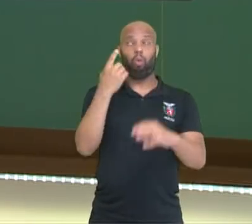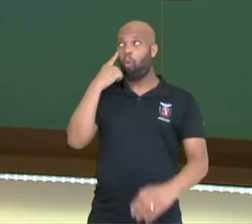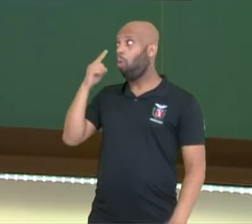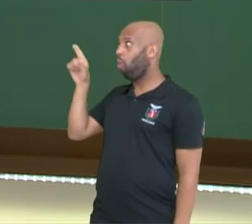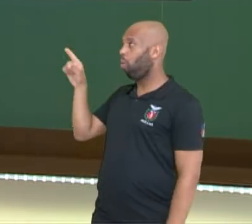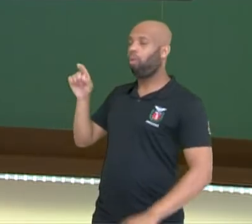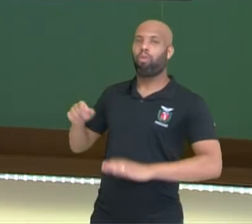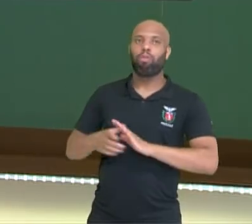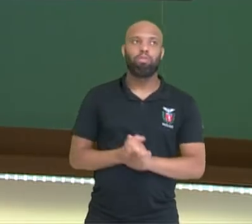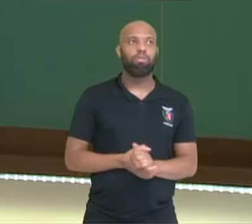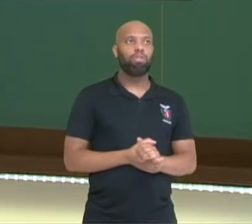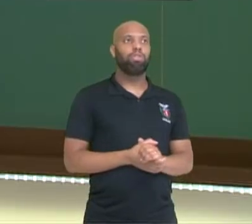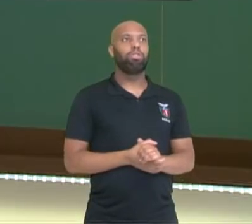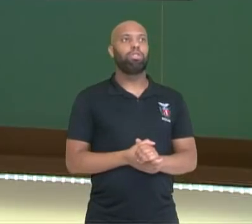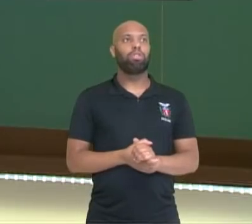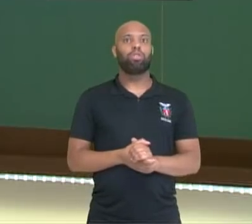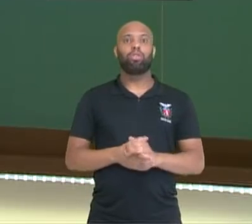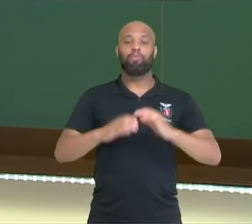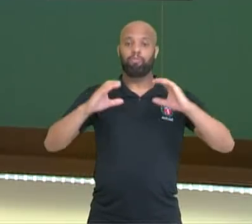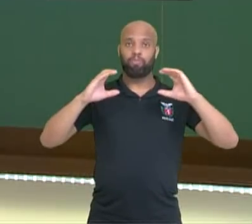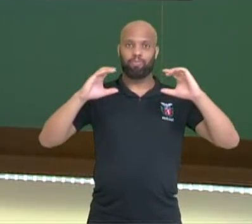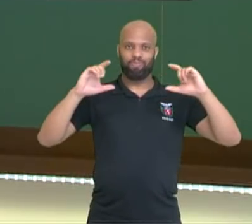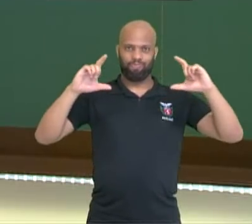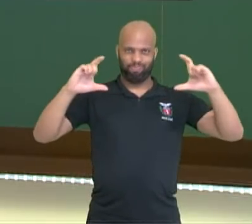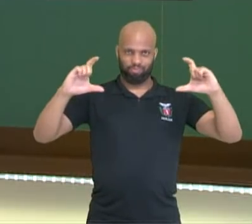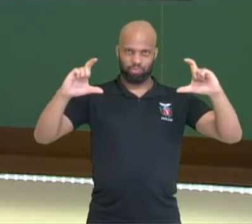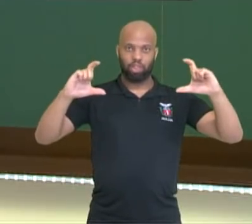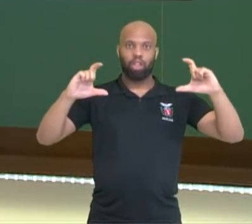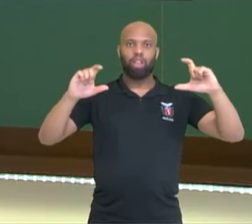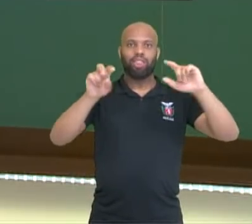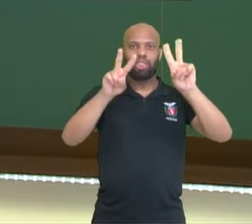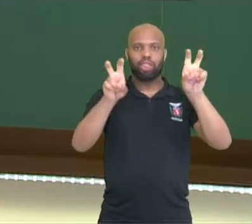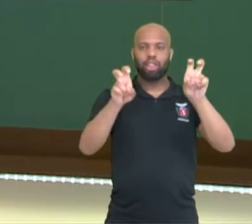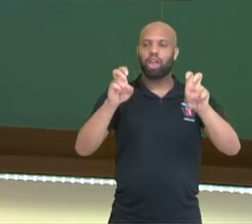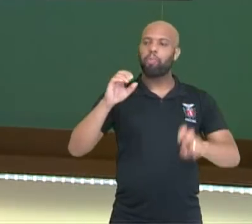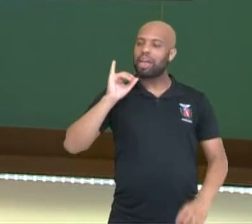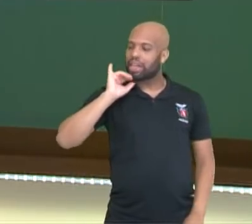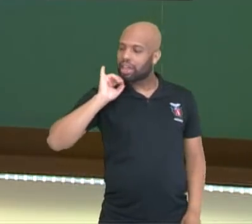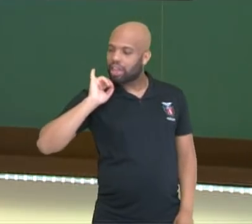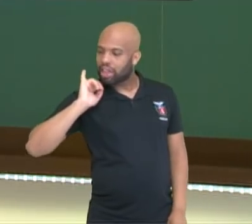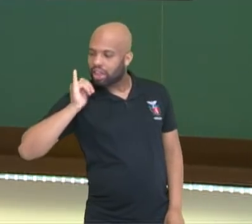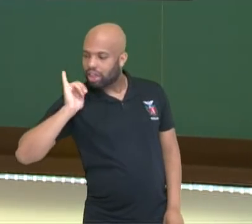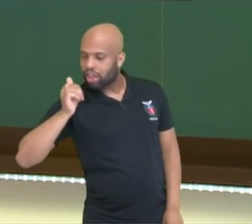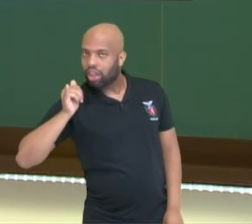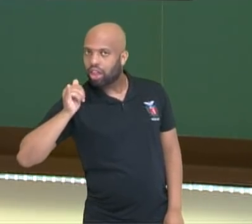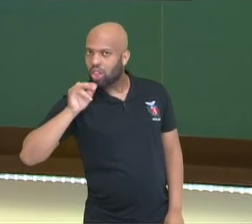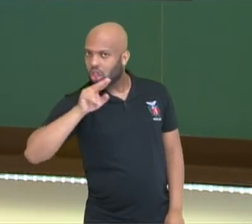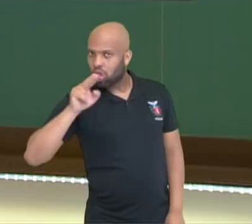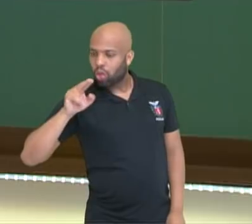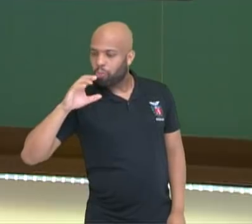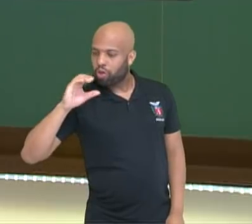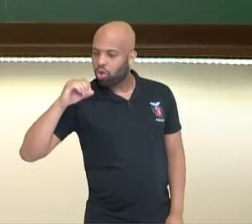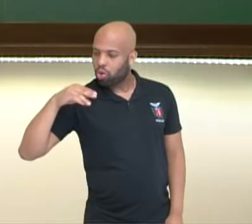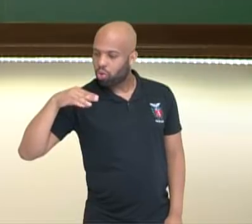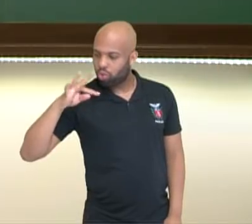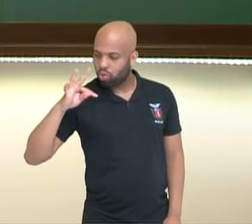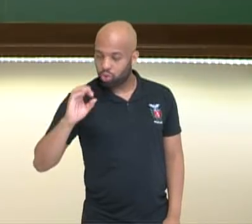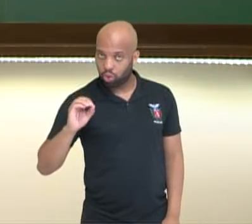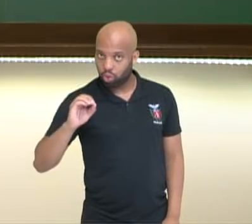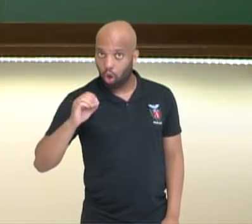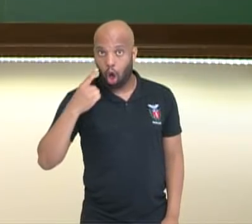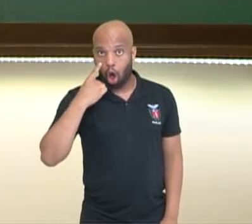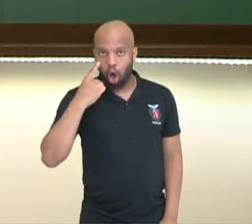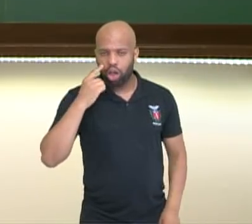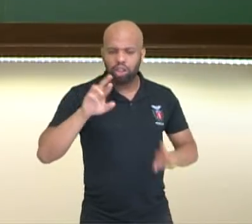ó. Conto. Professora, qual que é a diferença, né, para que eu produza um conto? Você